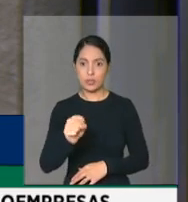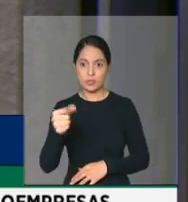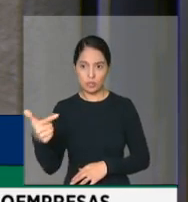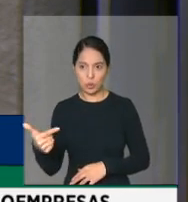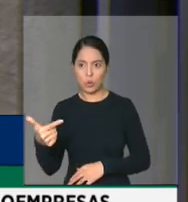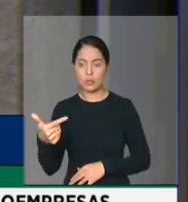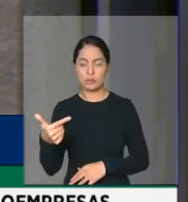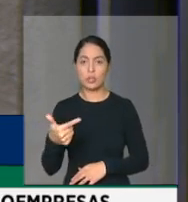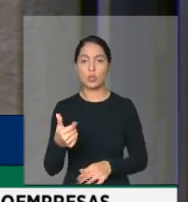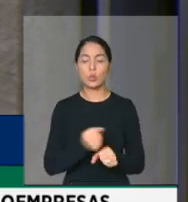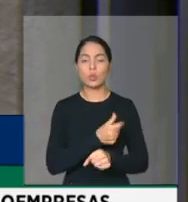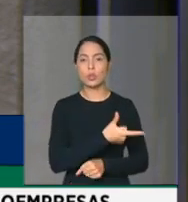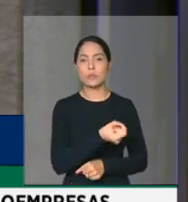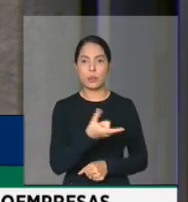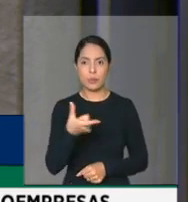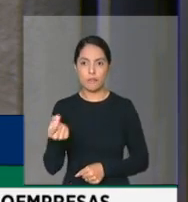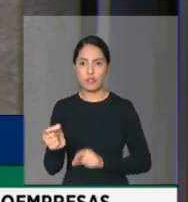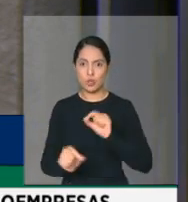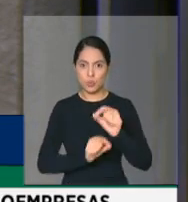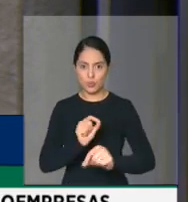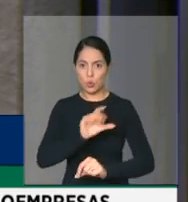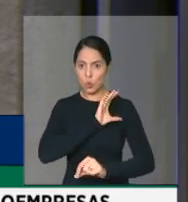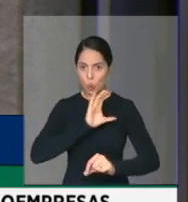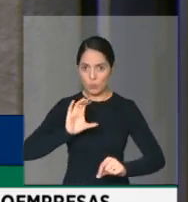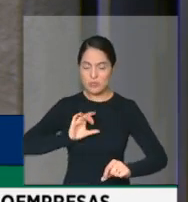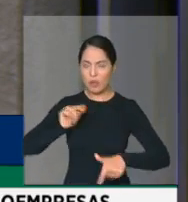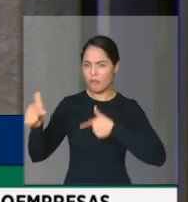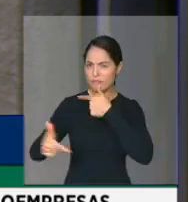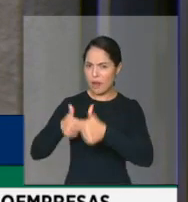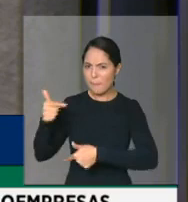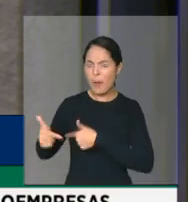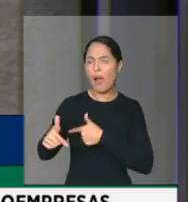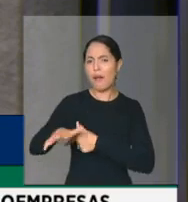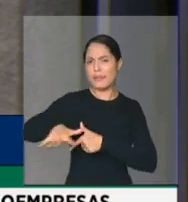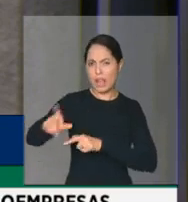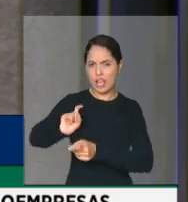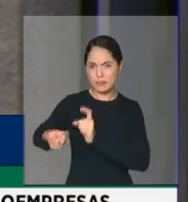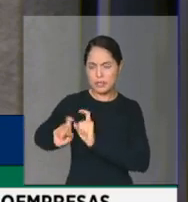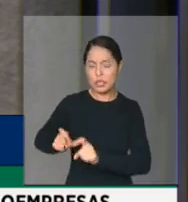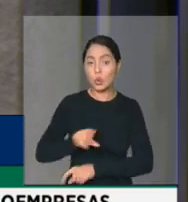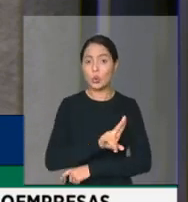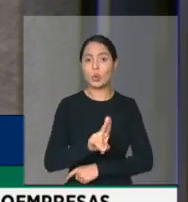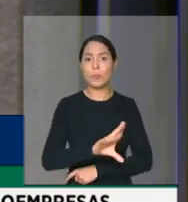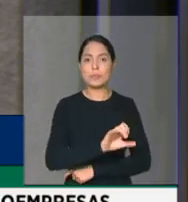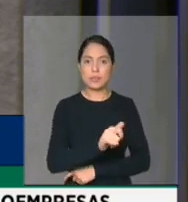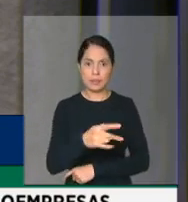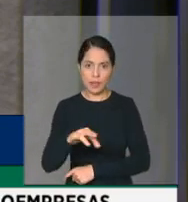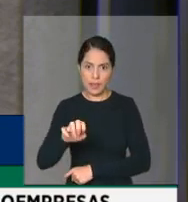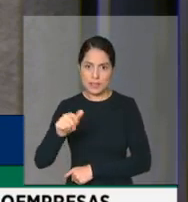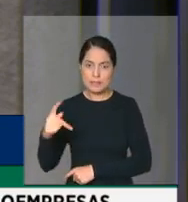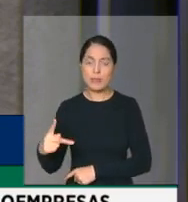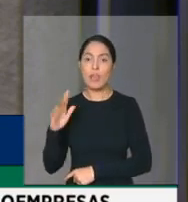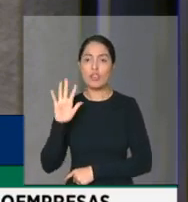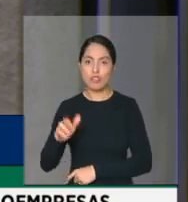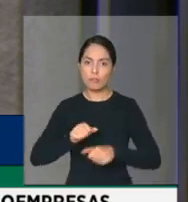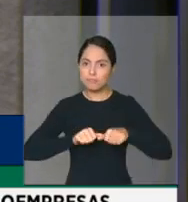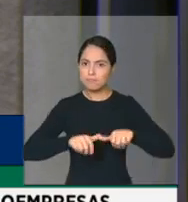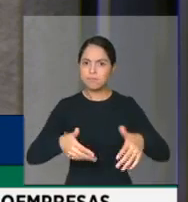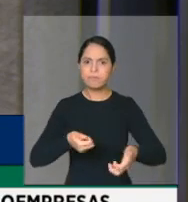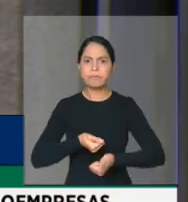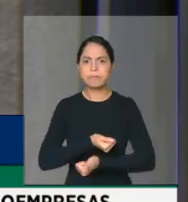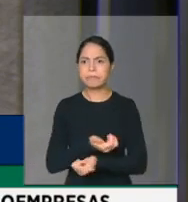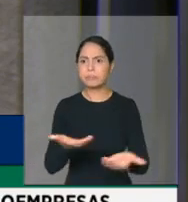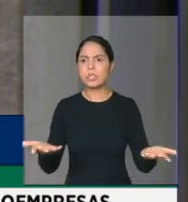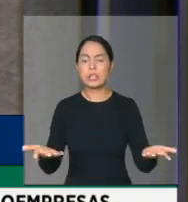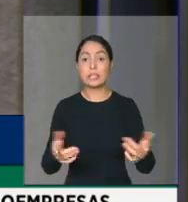1282/2020 foi distribuído às Comissões de Trabalho, de Administração e Serviço Público, CETASP, de Desenvolvimento Econômico, Indústria, Comércio e